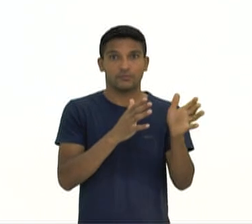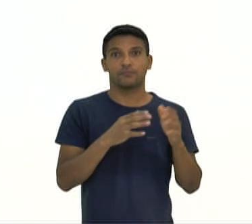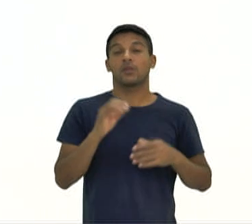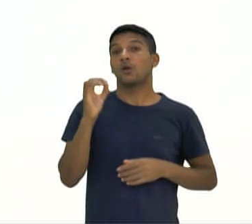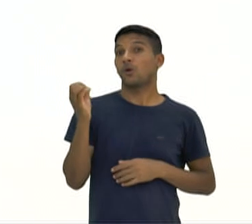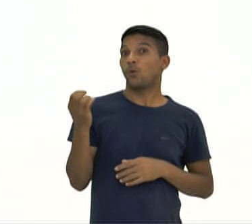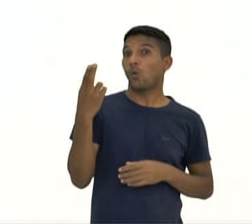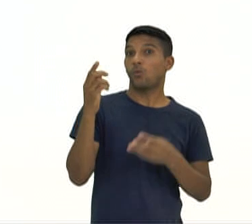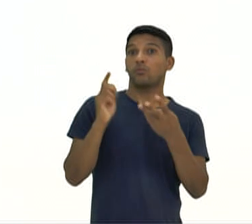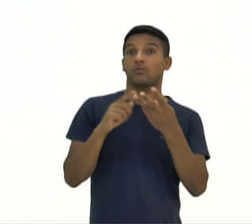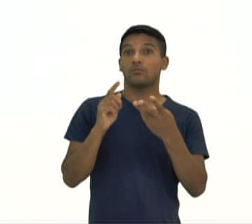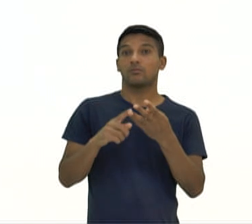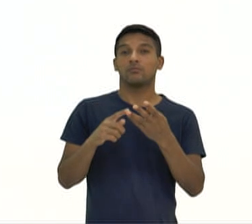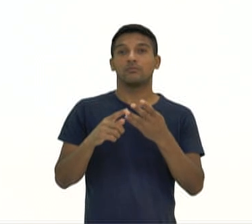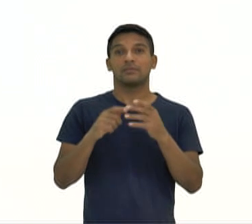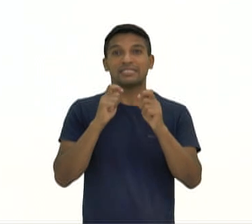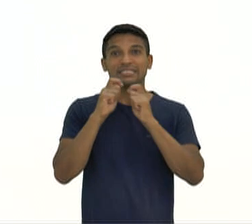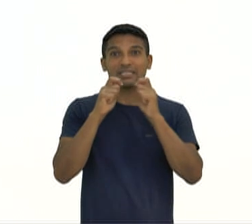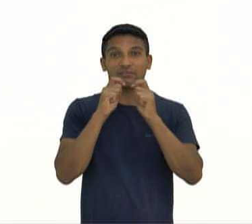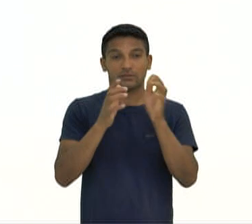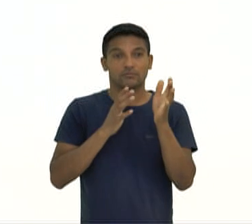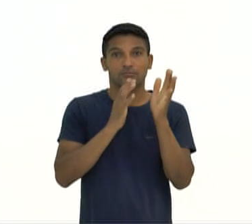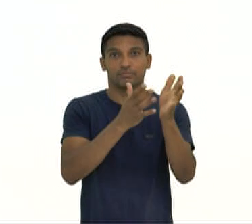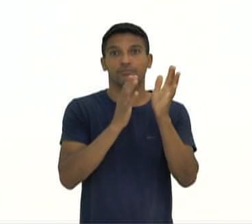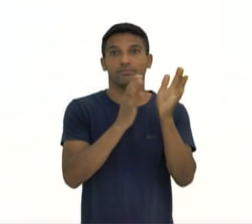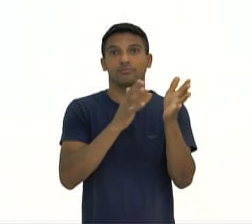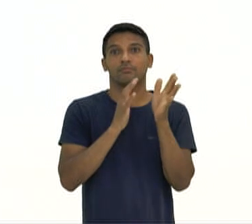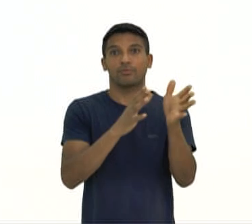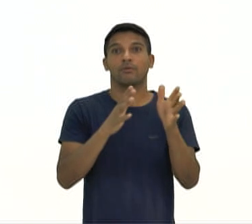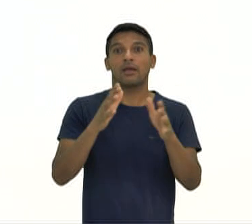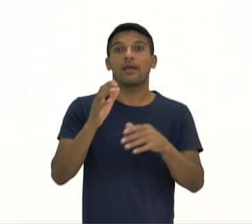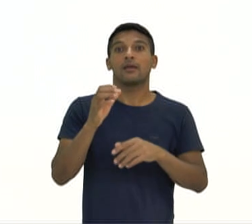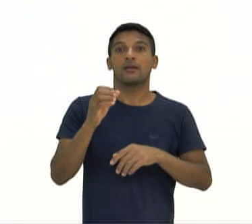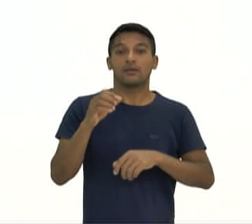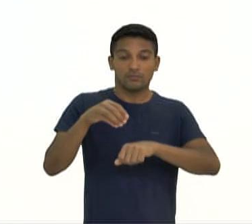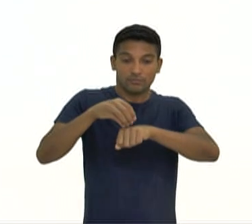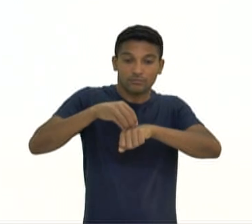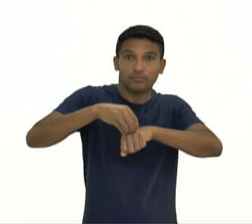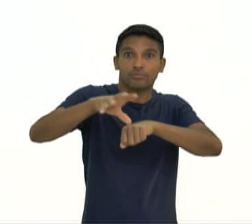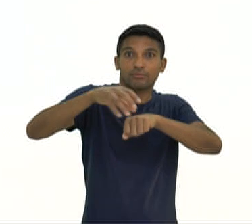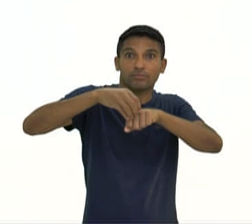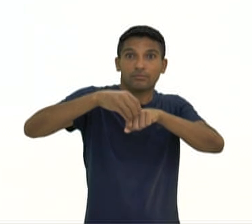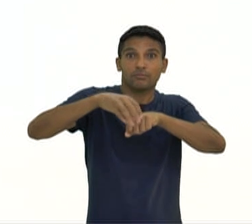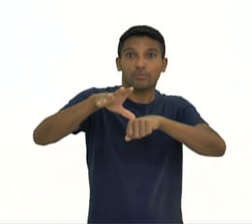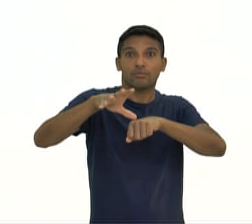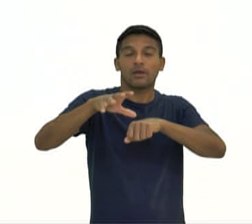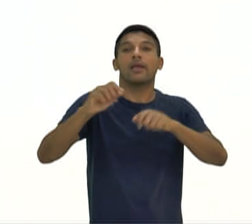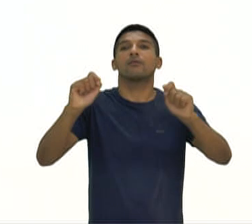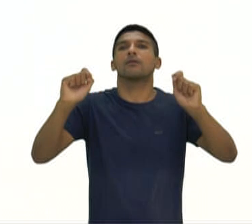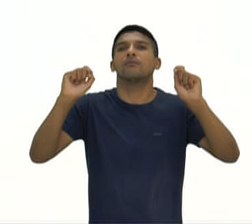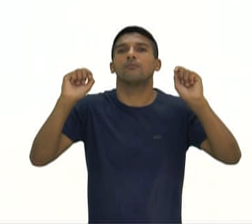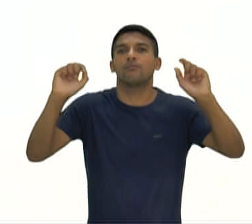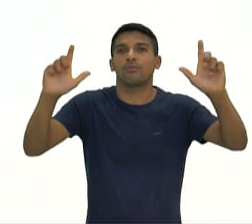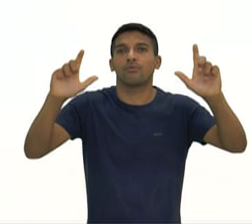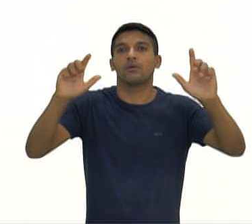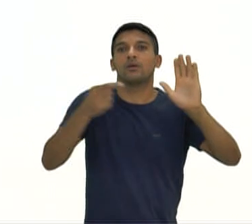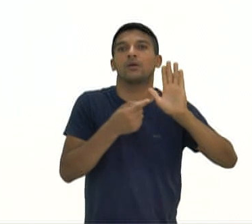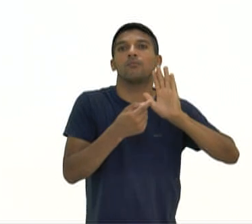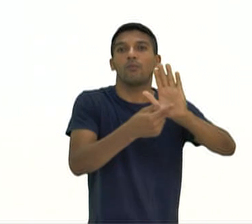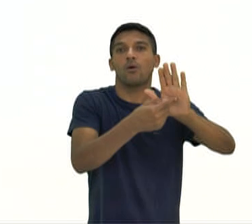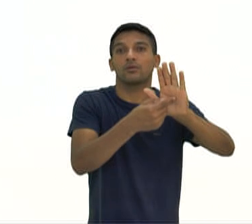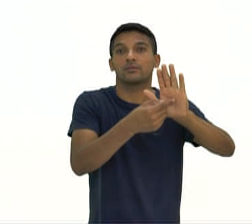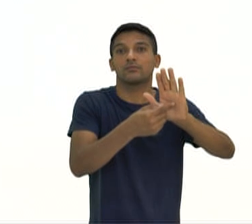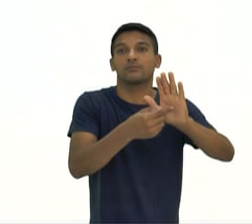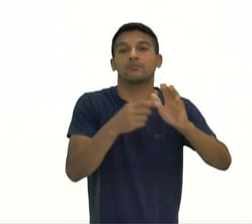A ideia é orientar a população, orientar o leitor sobre algum tema, sobre algum assunto. E a entrevista de